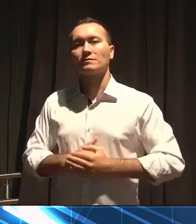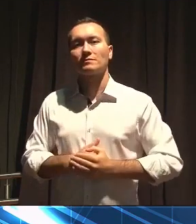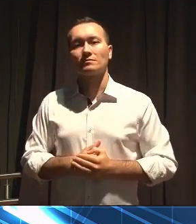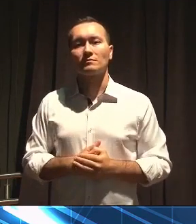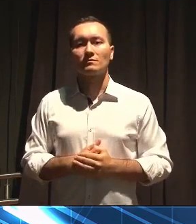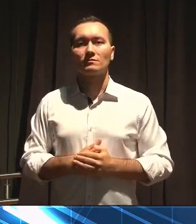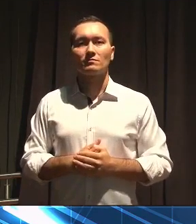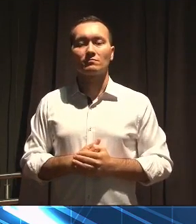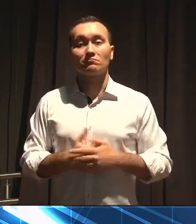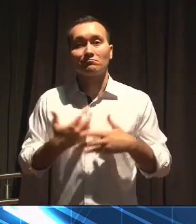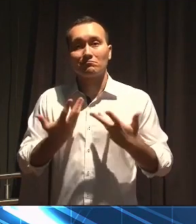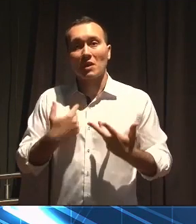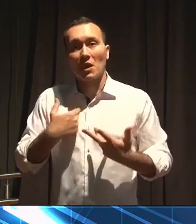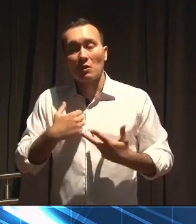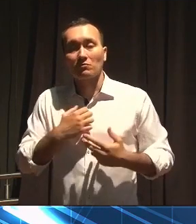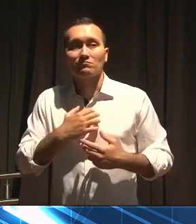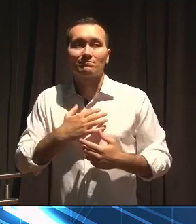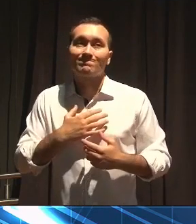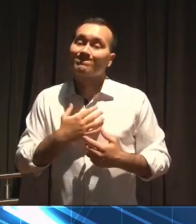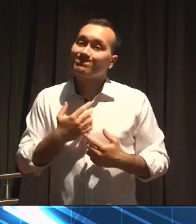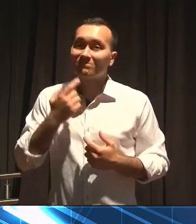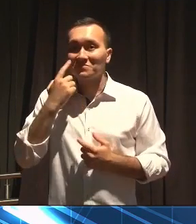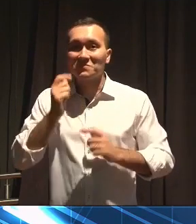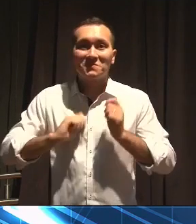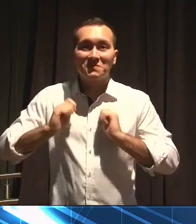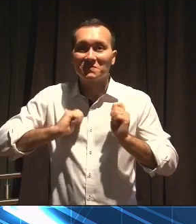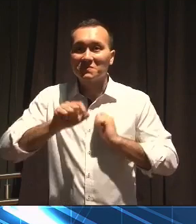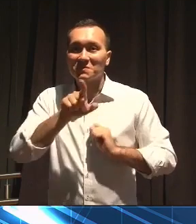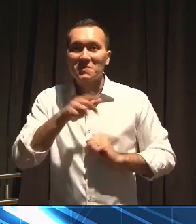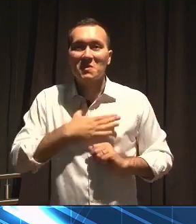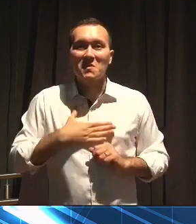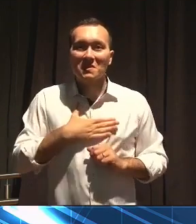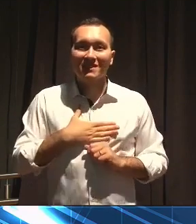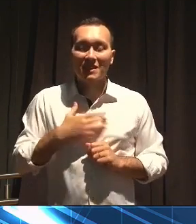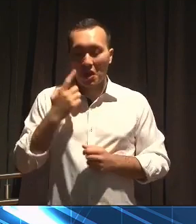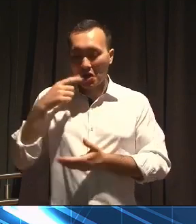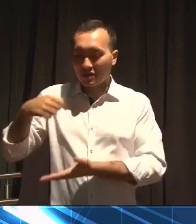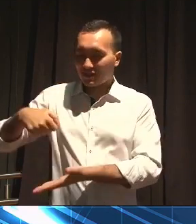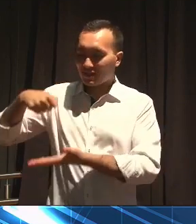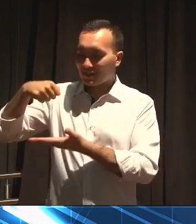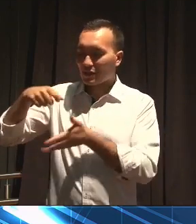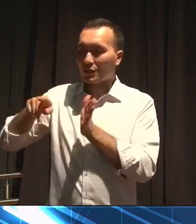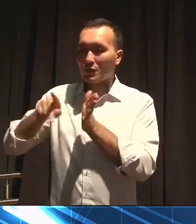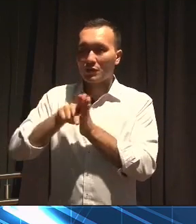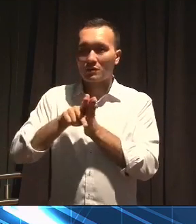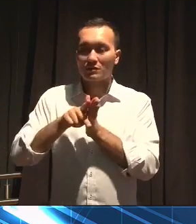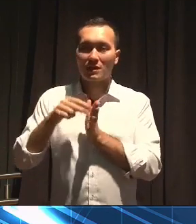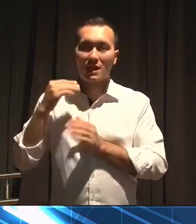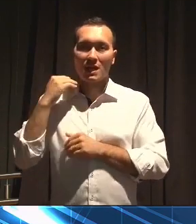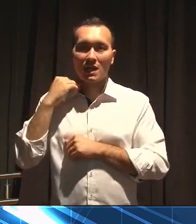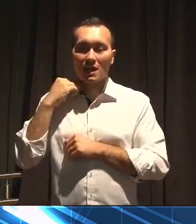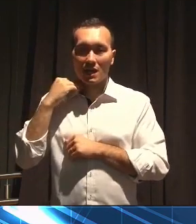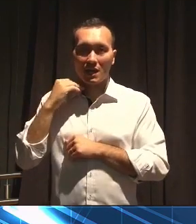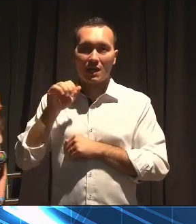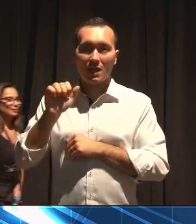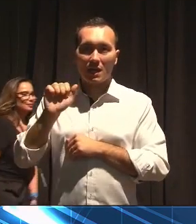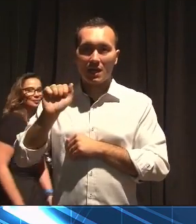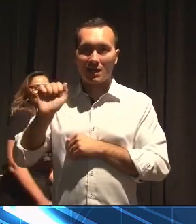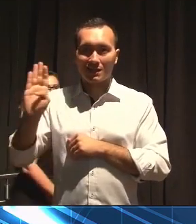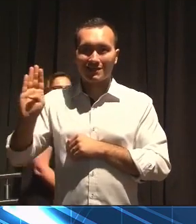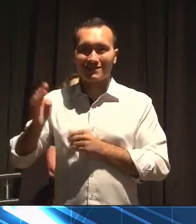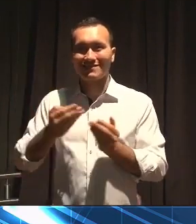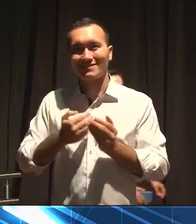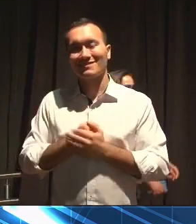Bom, espero que tenham gostado. Essa essa que trouxe para você aqui o case do Agibank. Ahm, Espero que